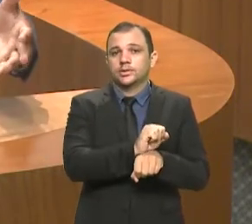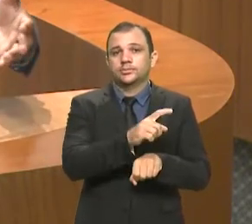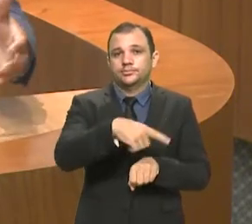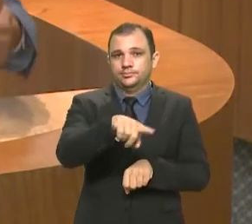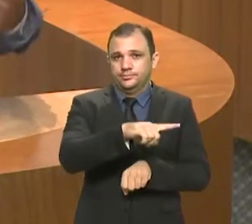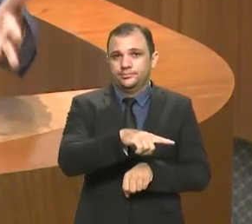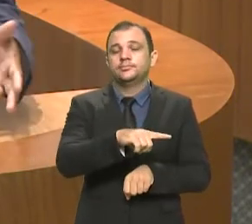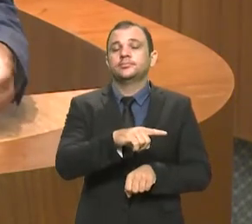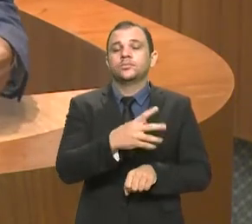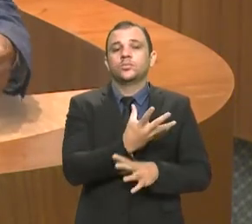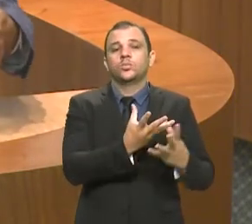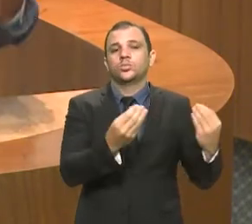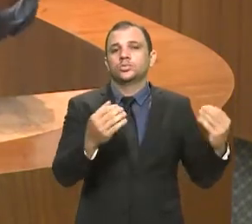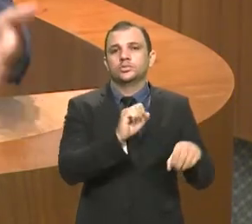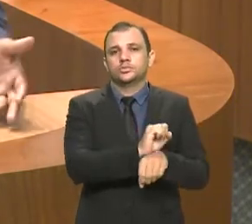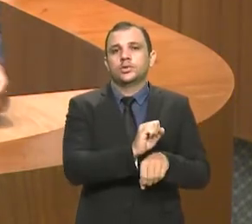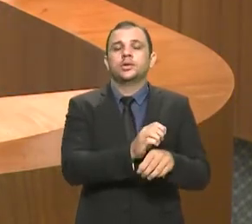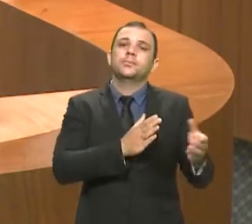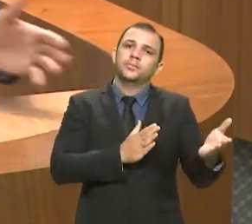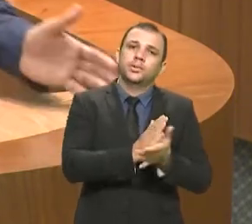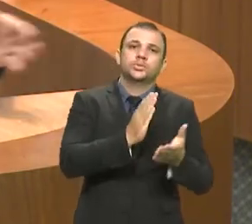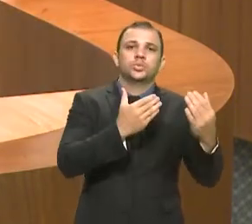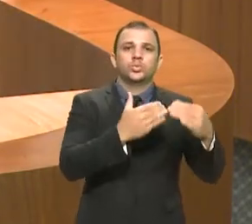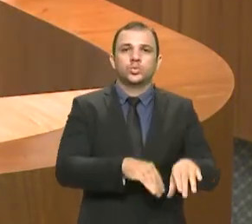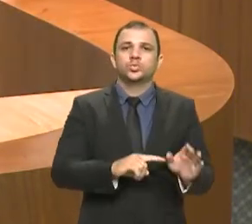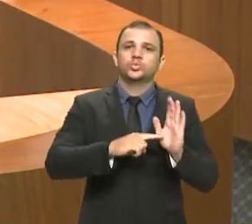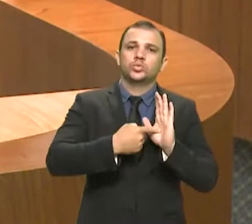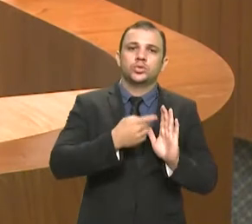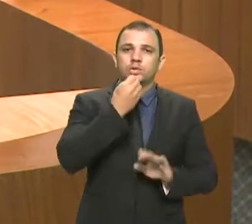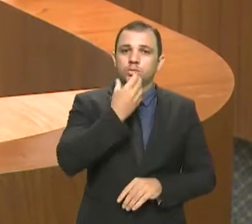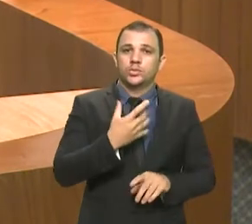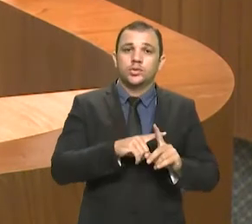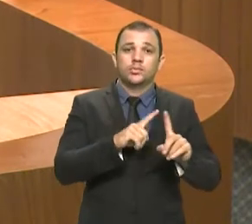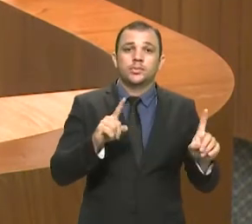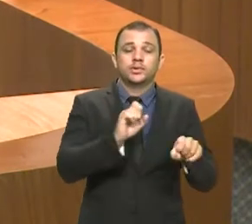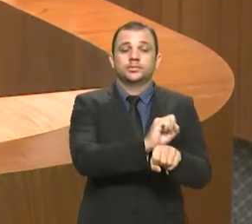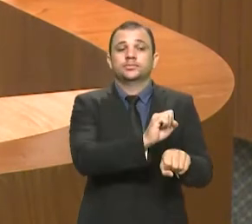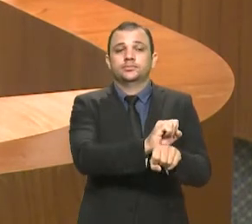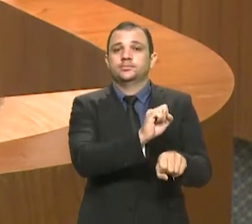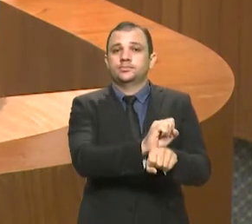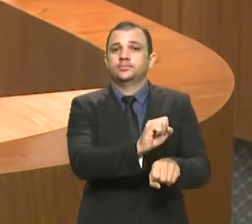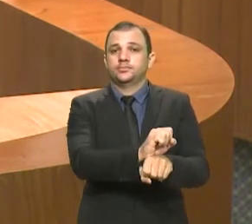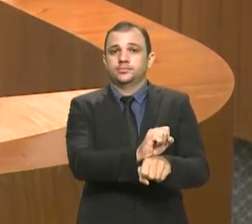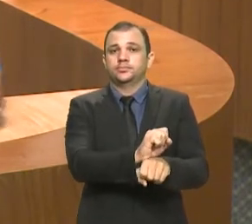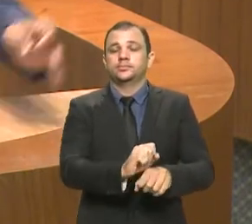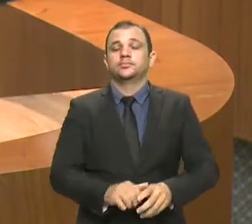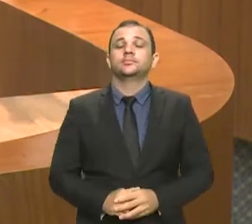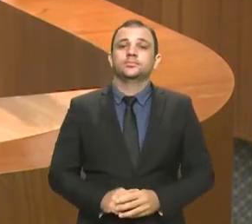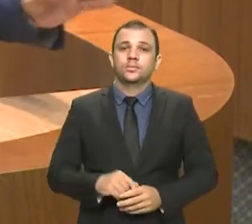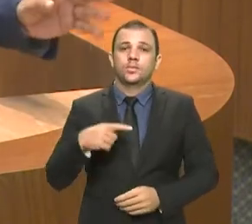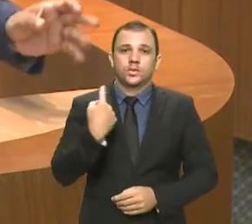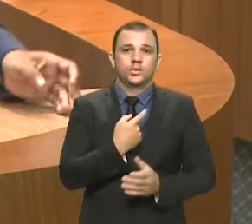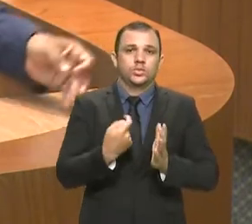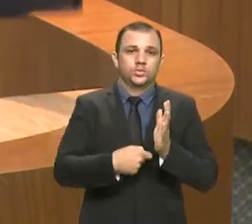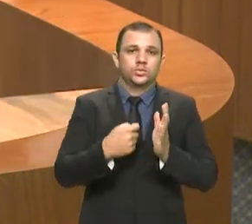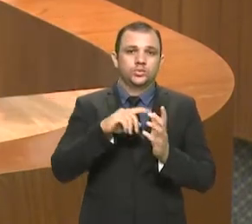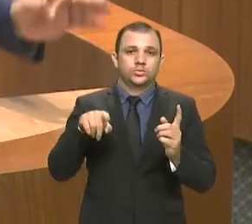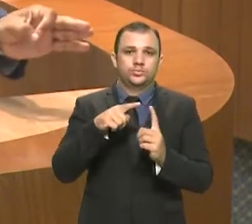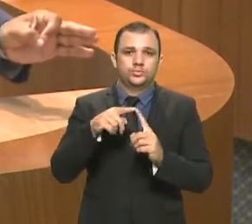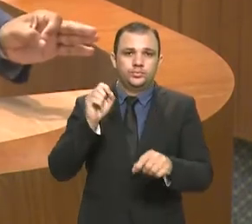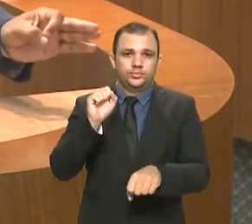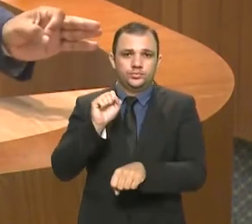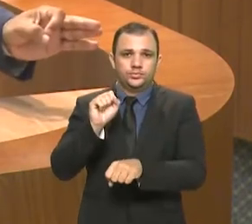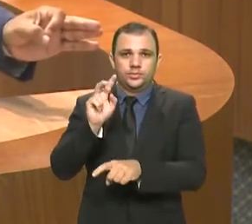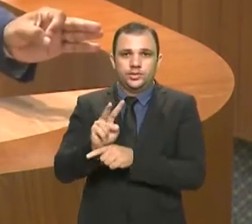expectativa, estão aprovados, fizeram boa pontuação, que são os remanescentes. Então, nossa luta em defesa dos subjúdices,